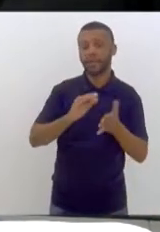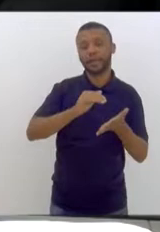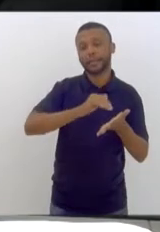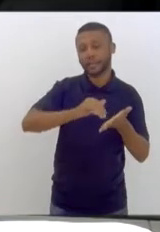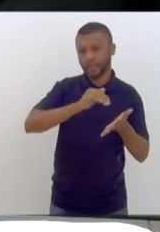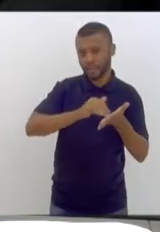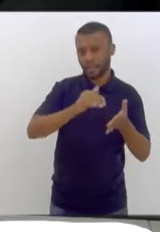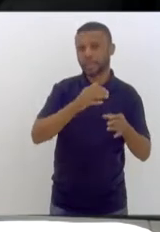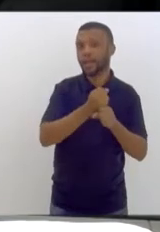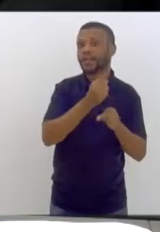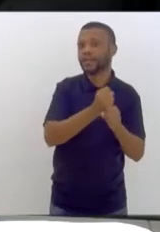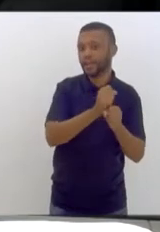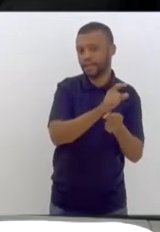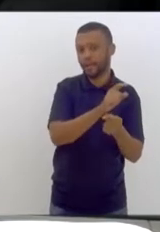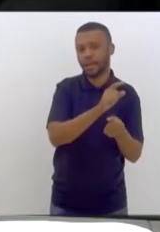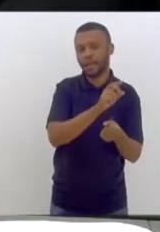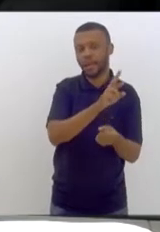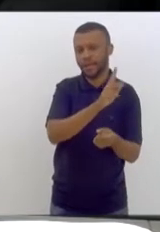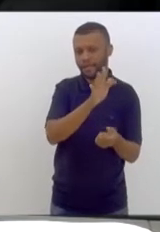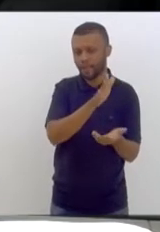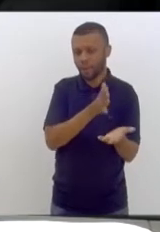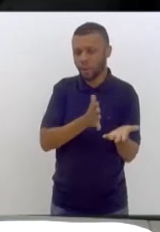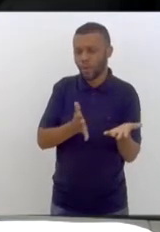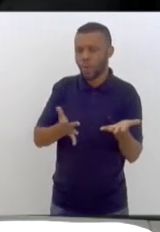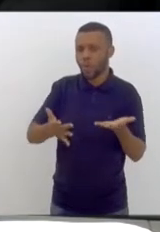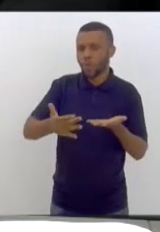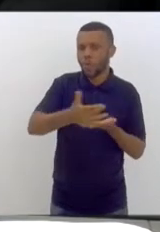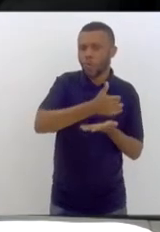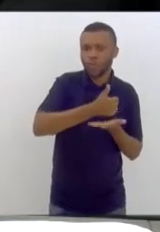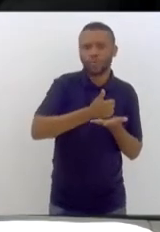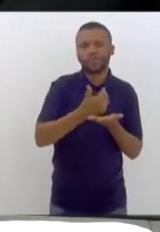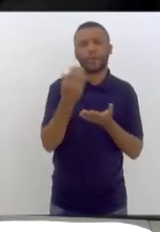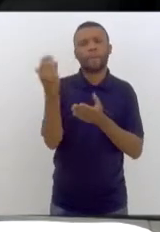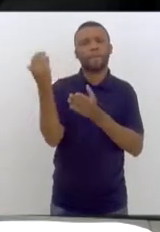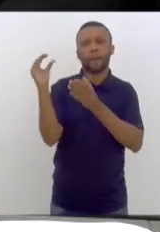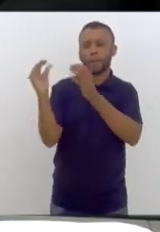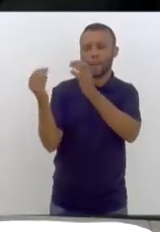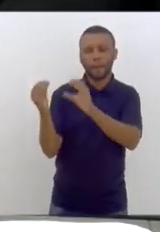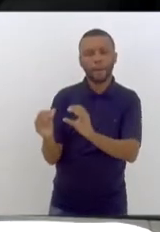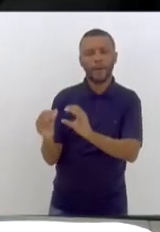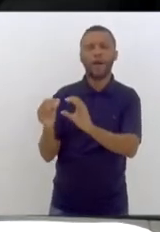arrecada o ICMS, lança, cobra,